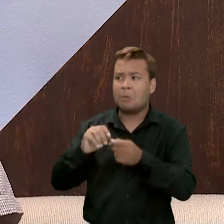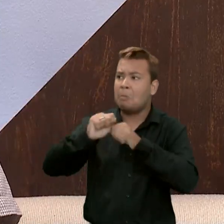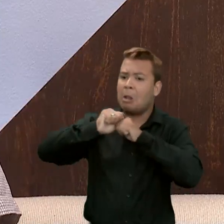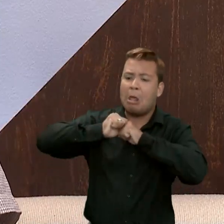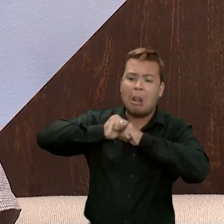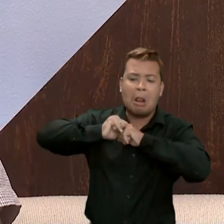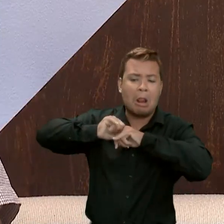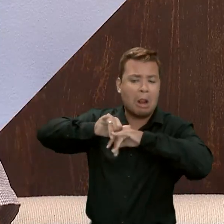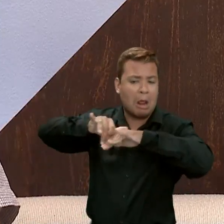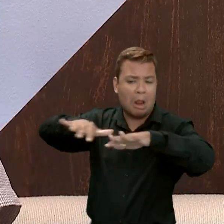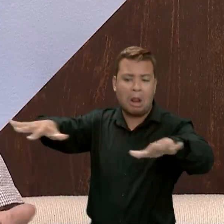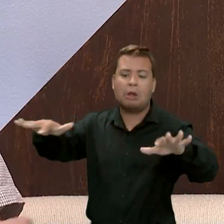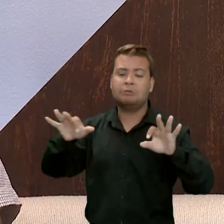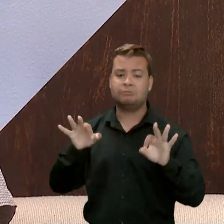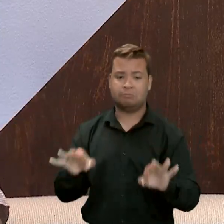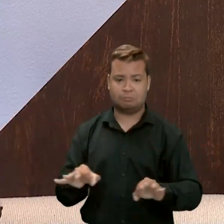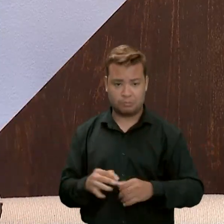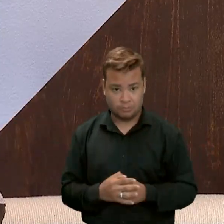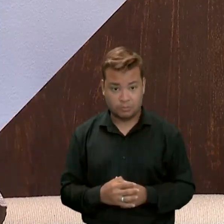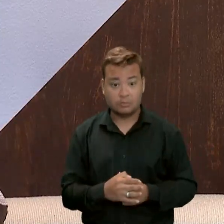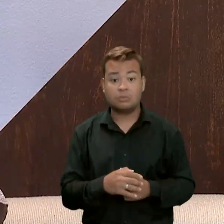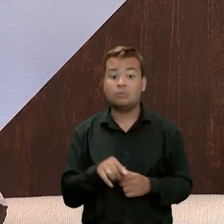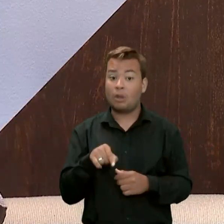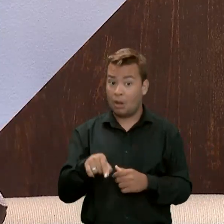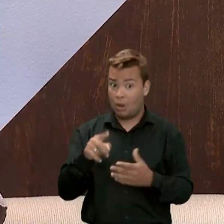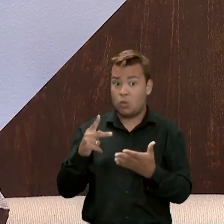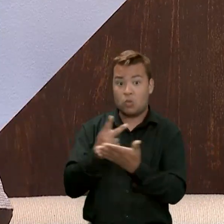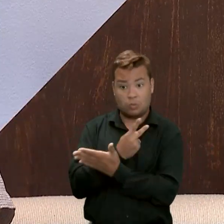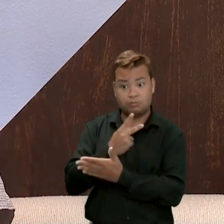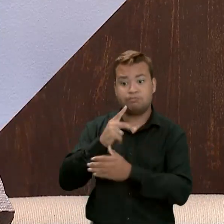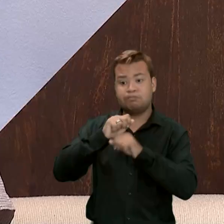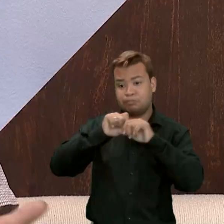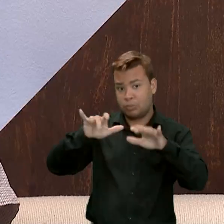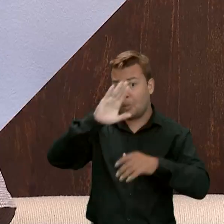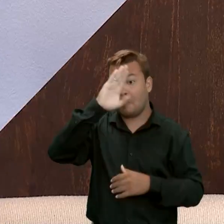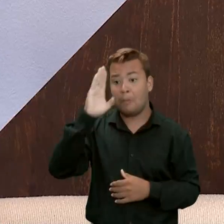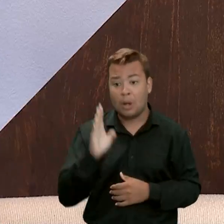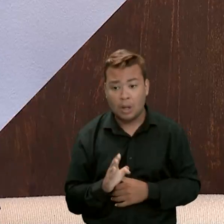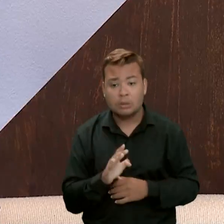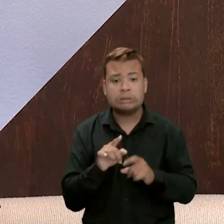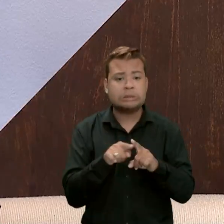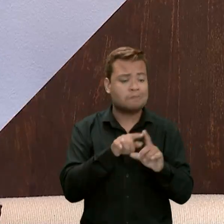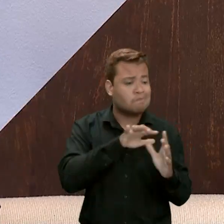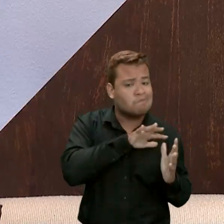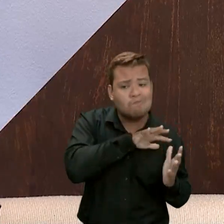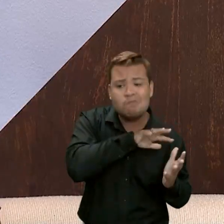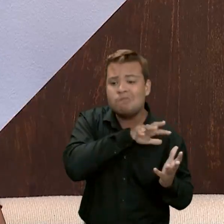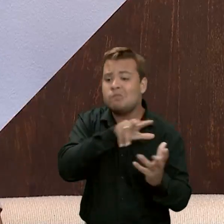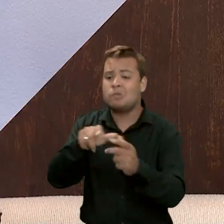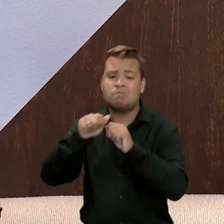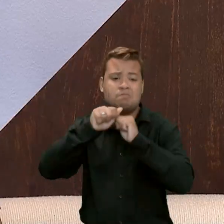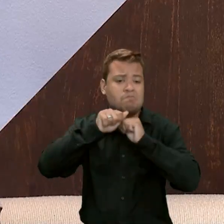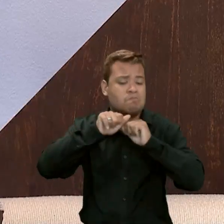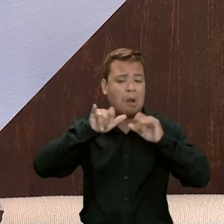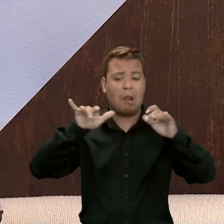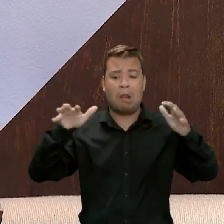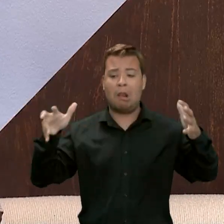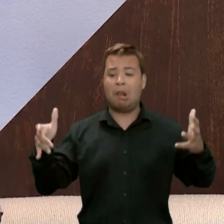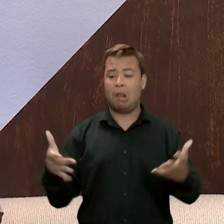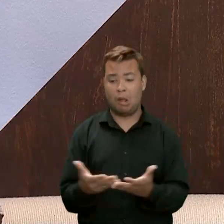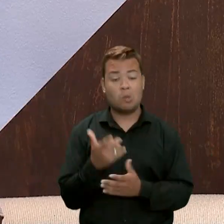foi desenvolvido, e a repercussão que está acontecendo no Brasil, na verdade, se refletiu no mundo antes mesmo do que aconteceu no